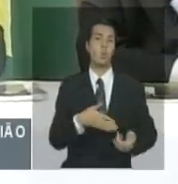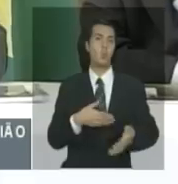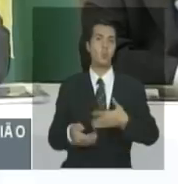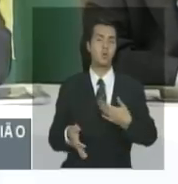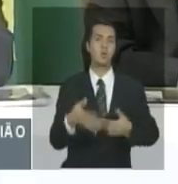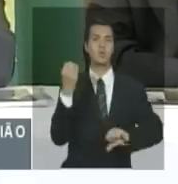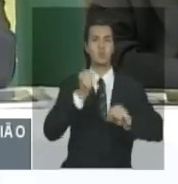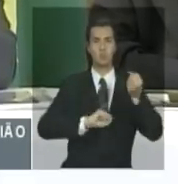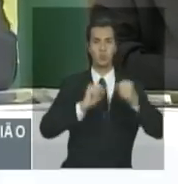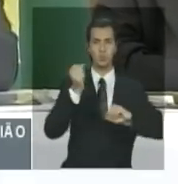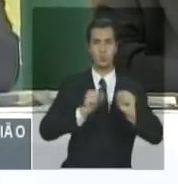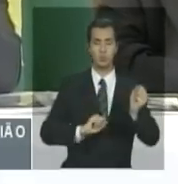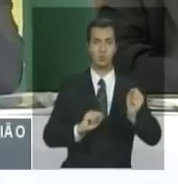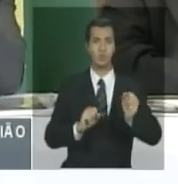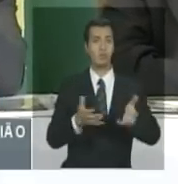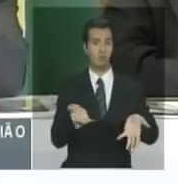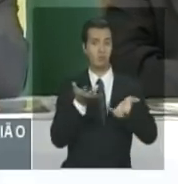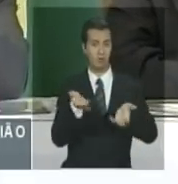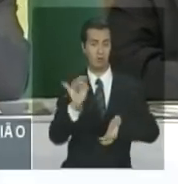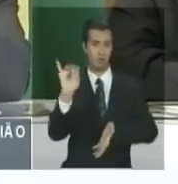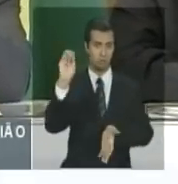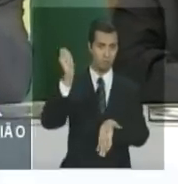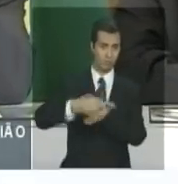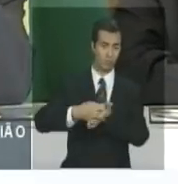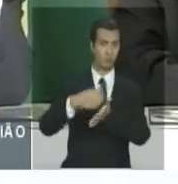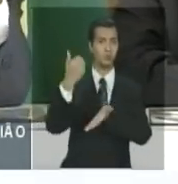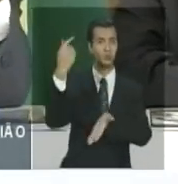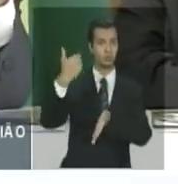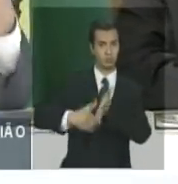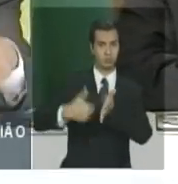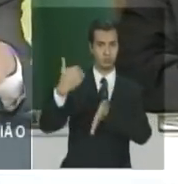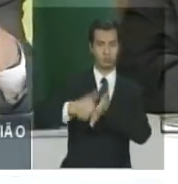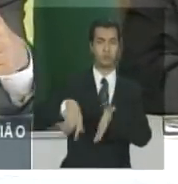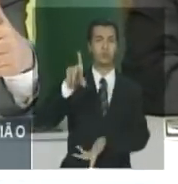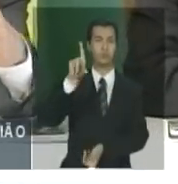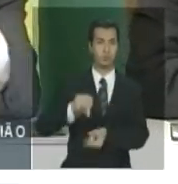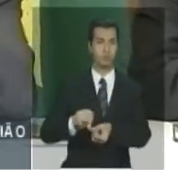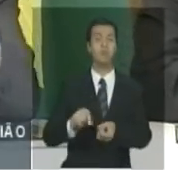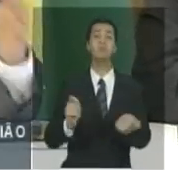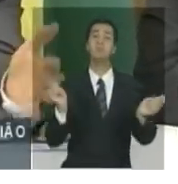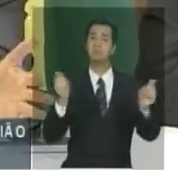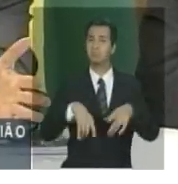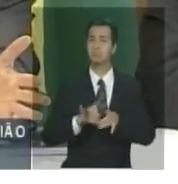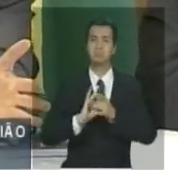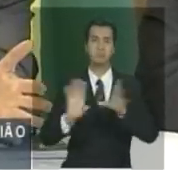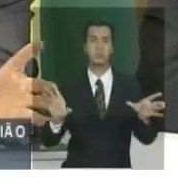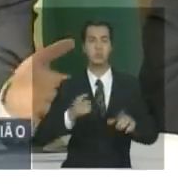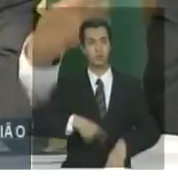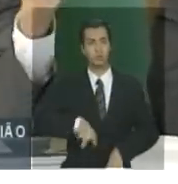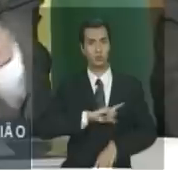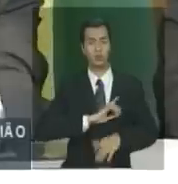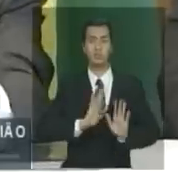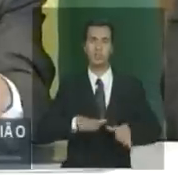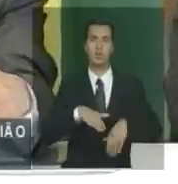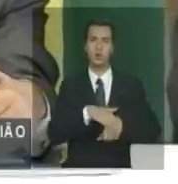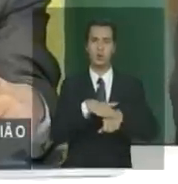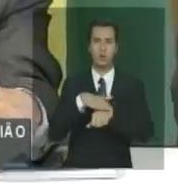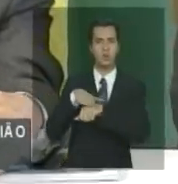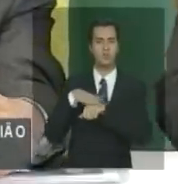que quiser fazer a desoneração está aberto. Nós conversamos com pelo menos 10 setores que